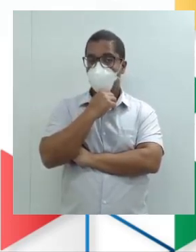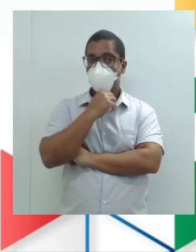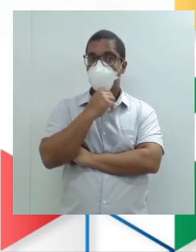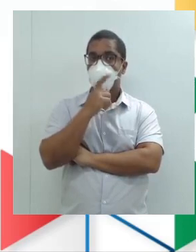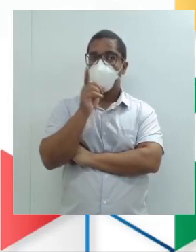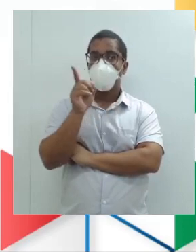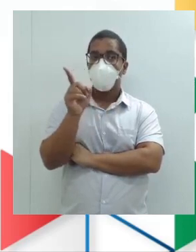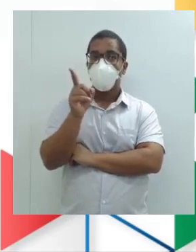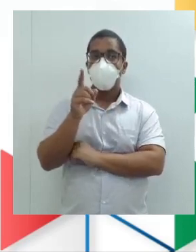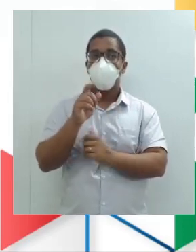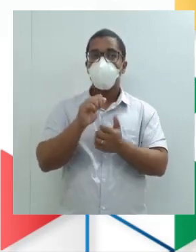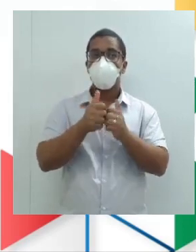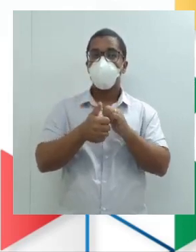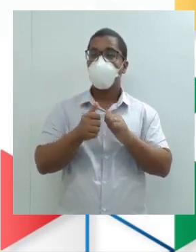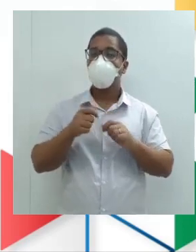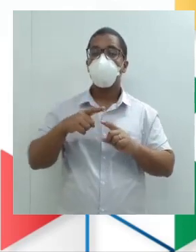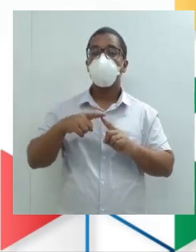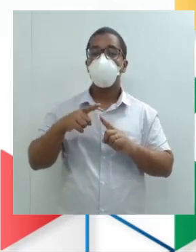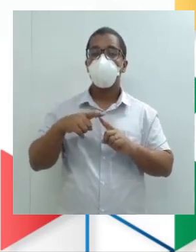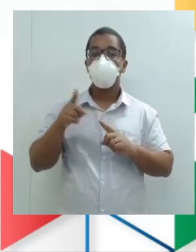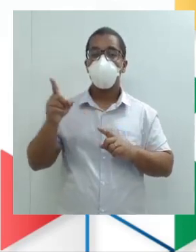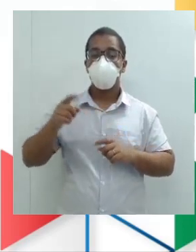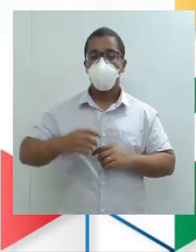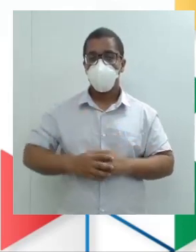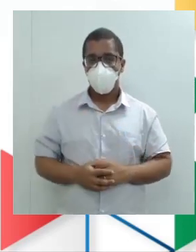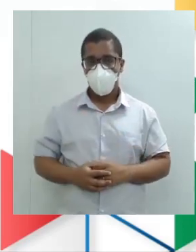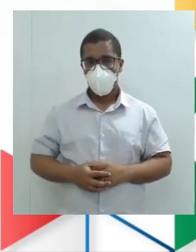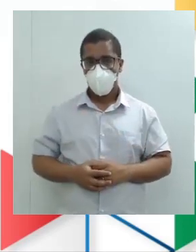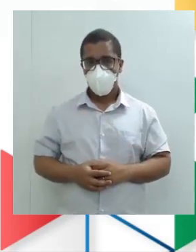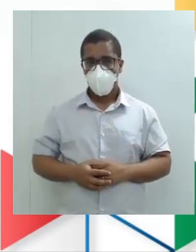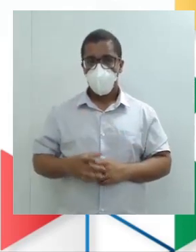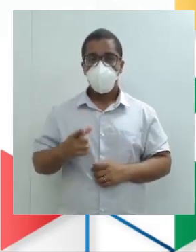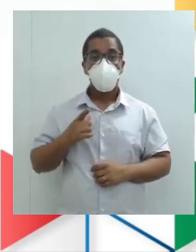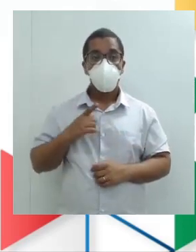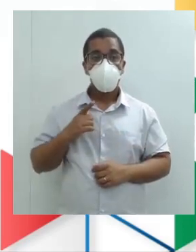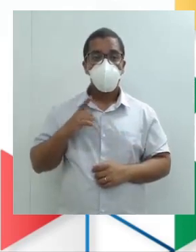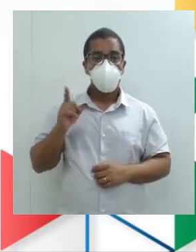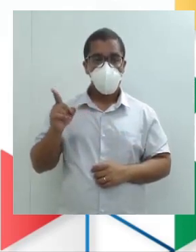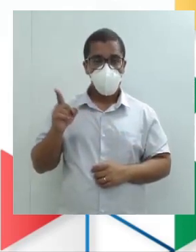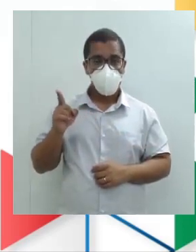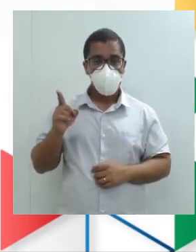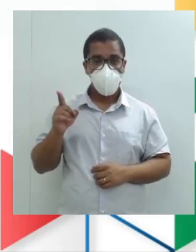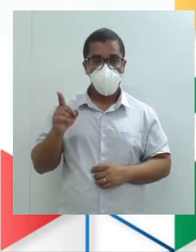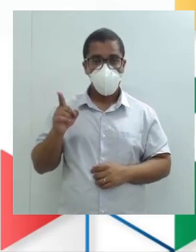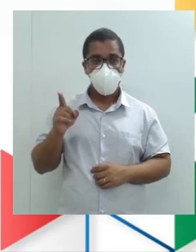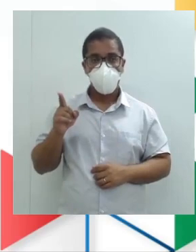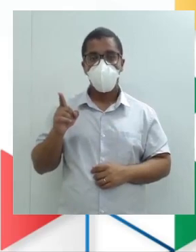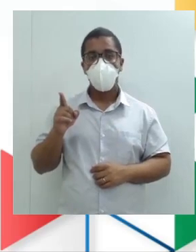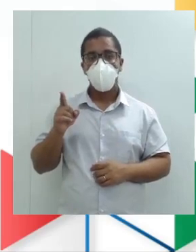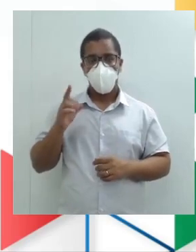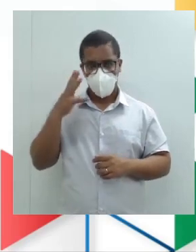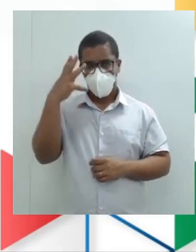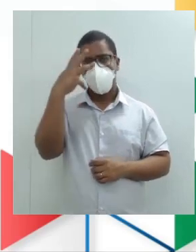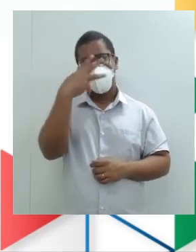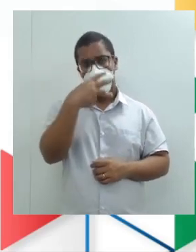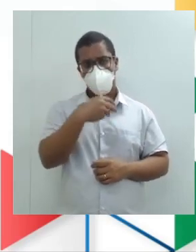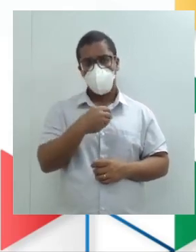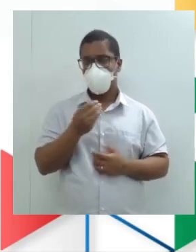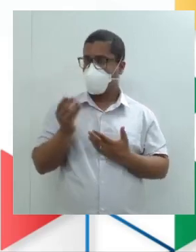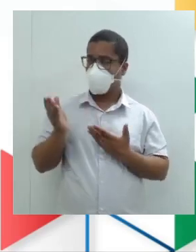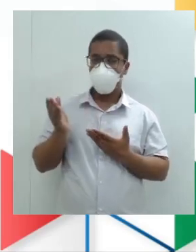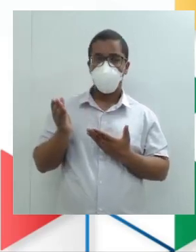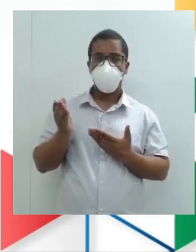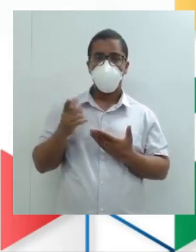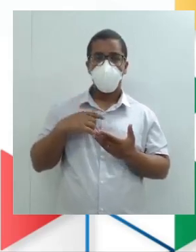Que será esse esporte agora, né? Ele tem o quê? Ele tem beleza, ele